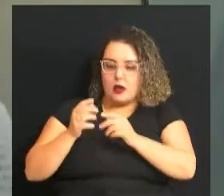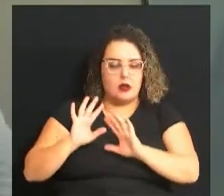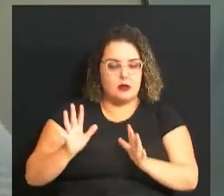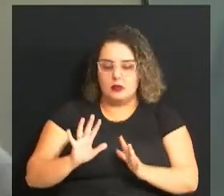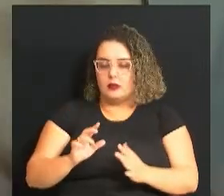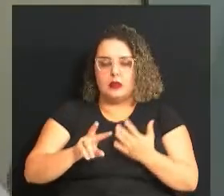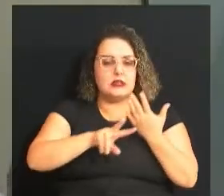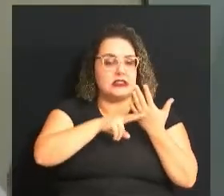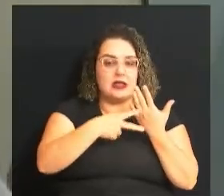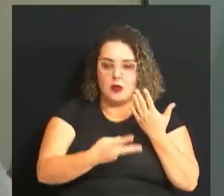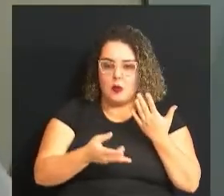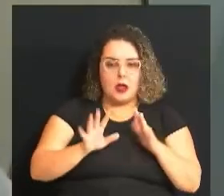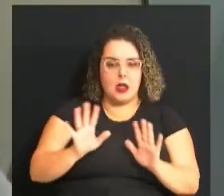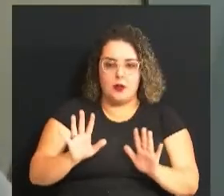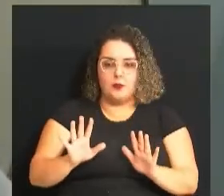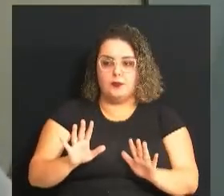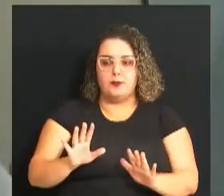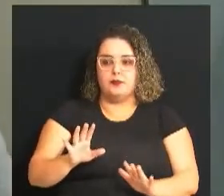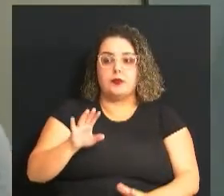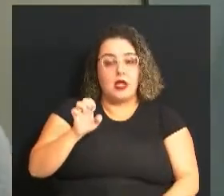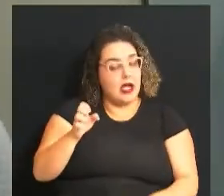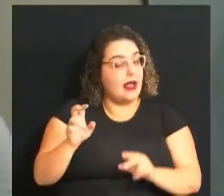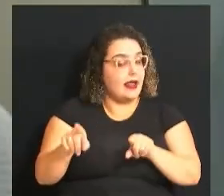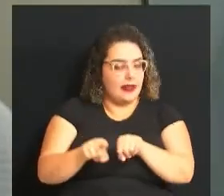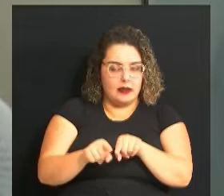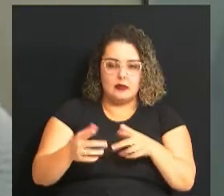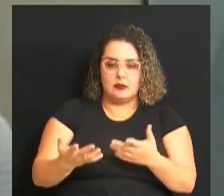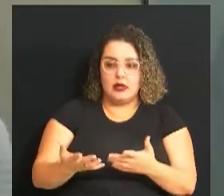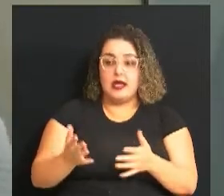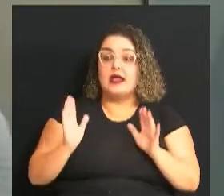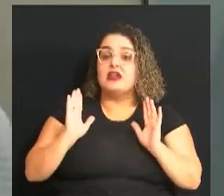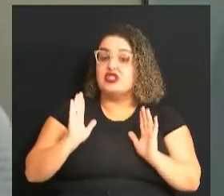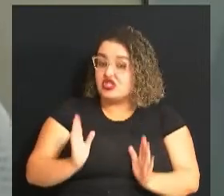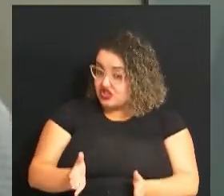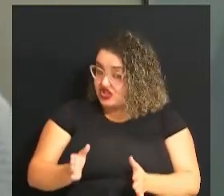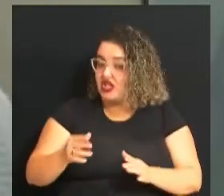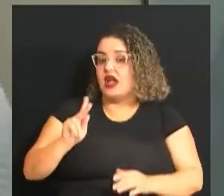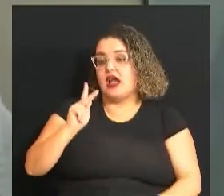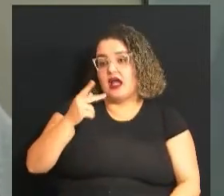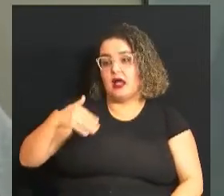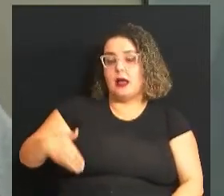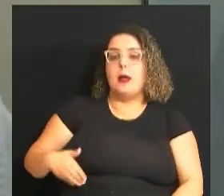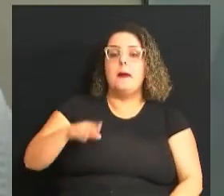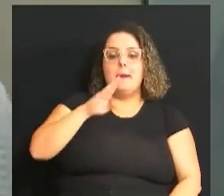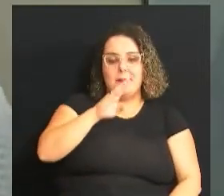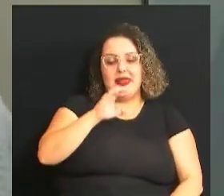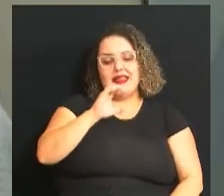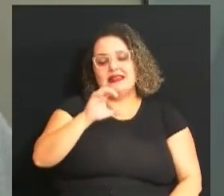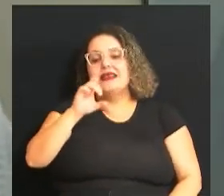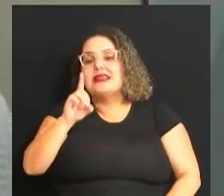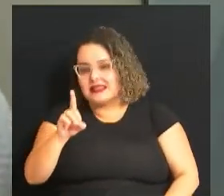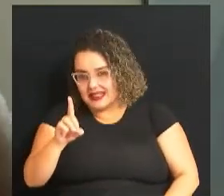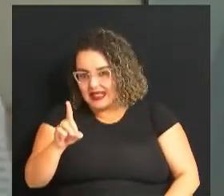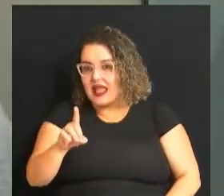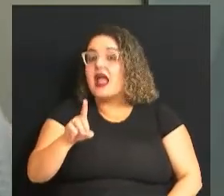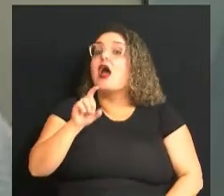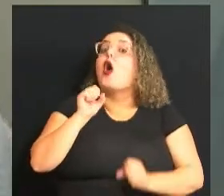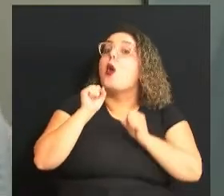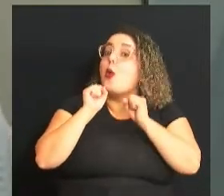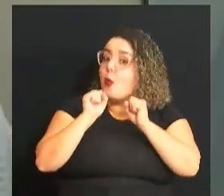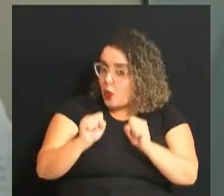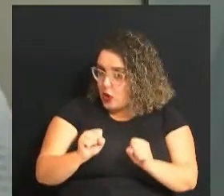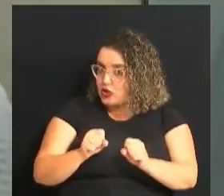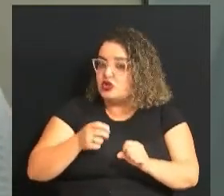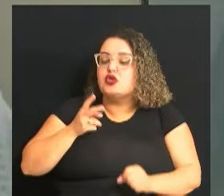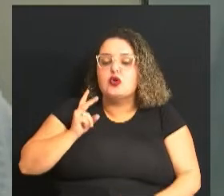sequelas. A hepatite E também. Já a hepatite B, C e D, elas podem